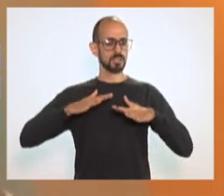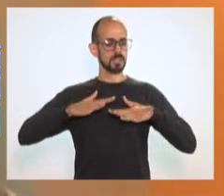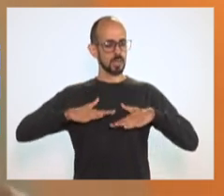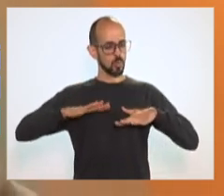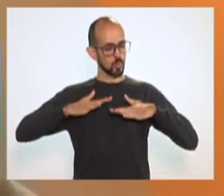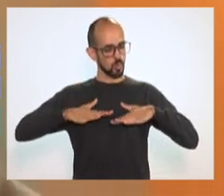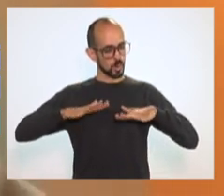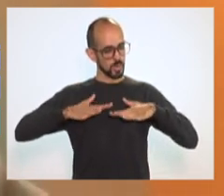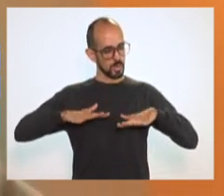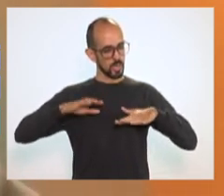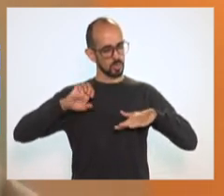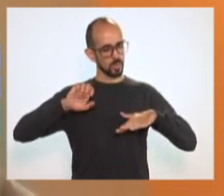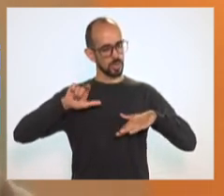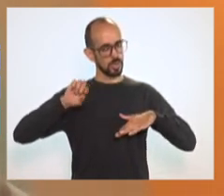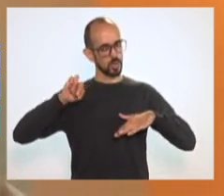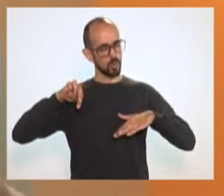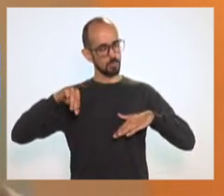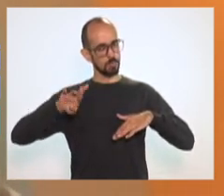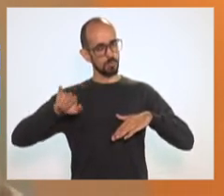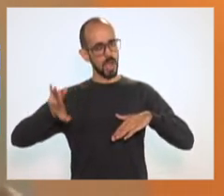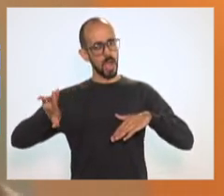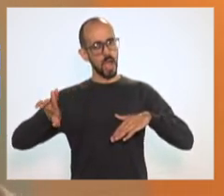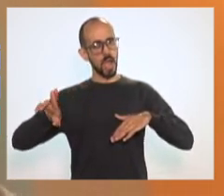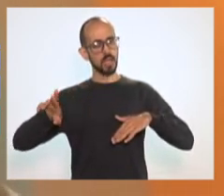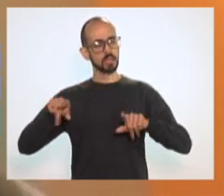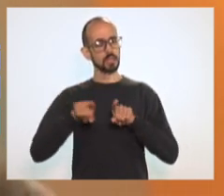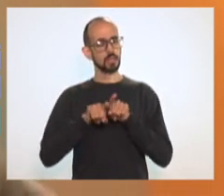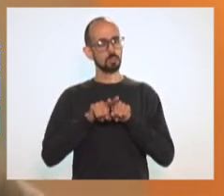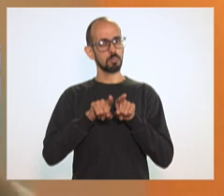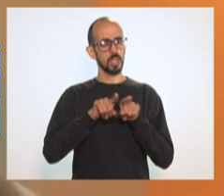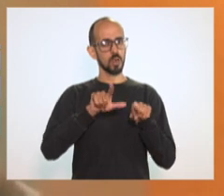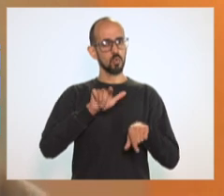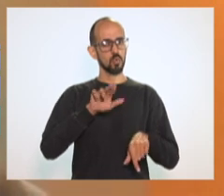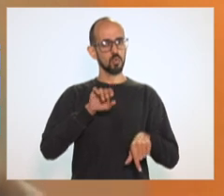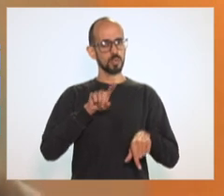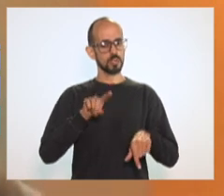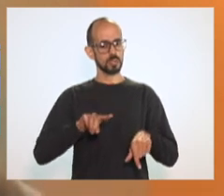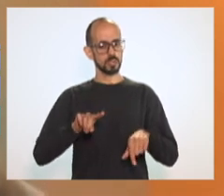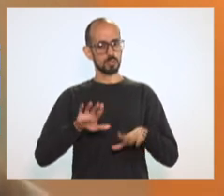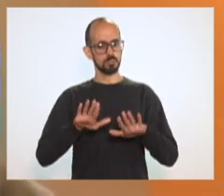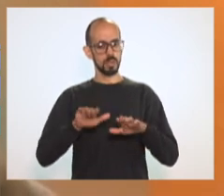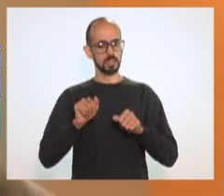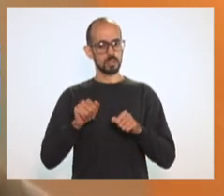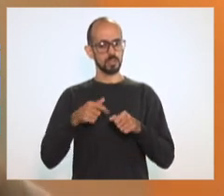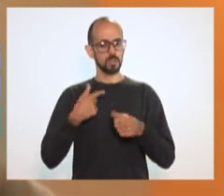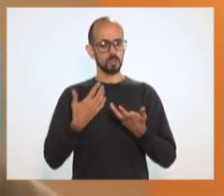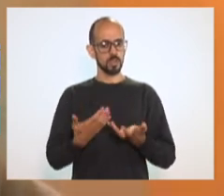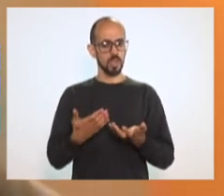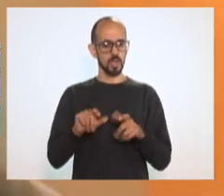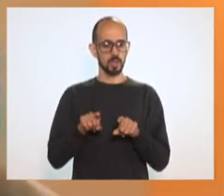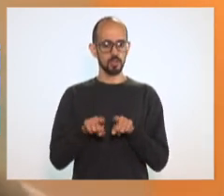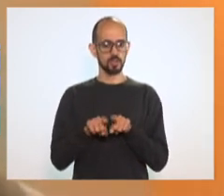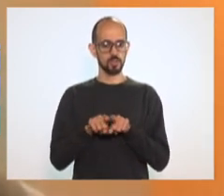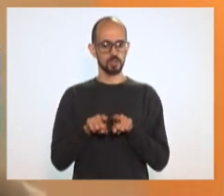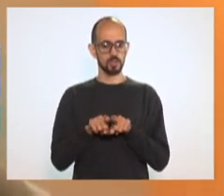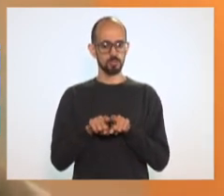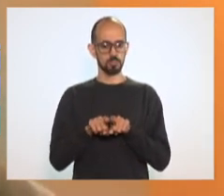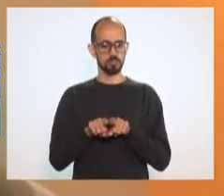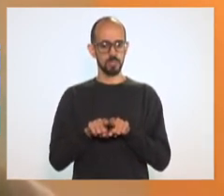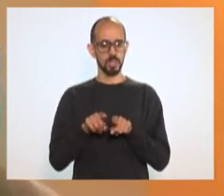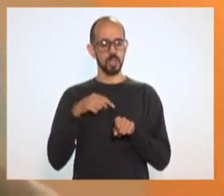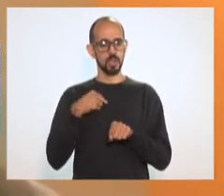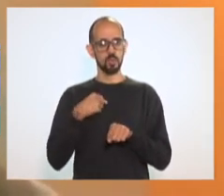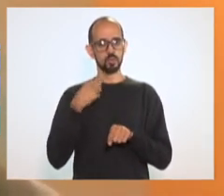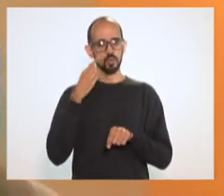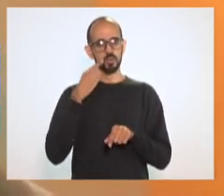e também do Espaulo mas que não deixa de interessar ao deputado Rubens Bontempo petropolitano como eu sou